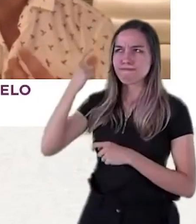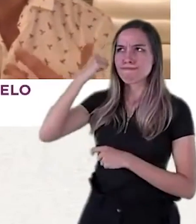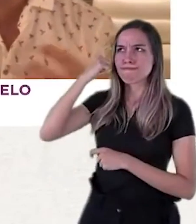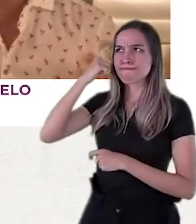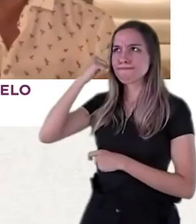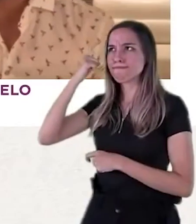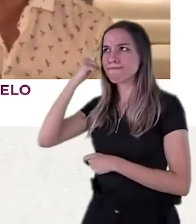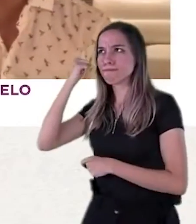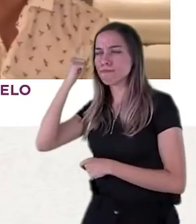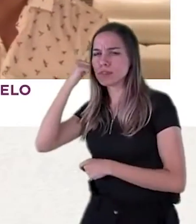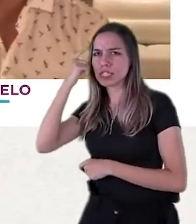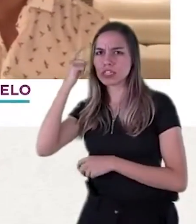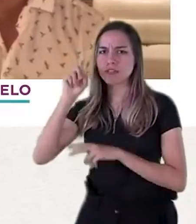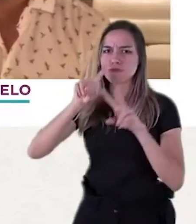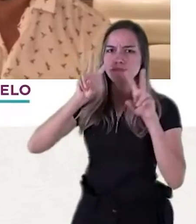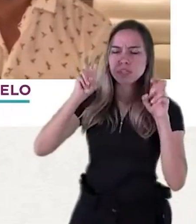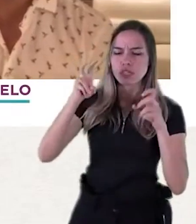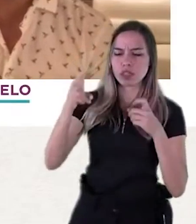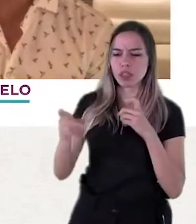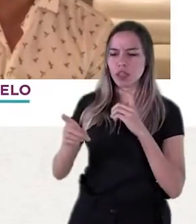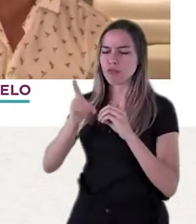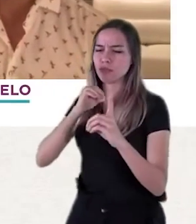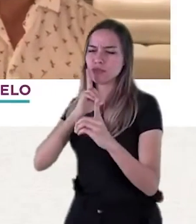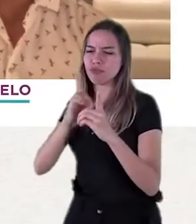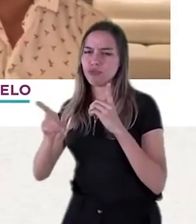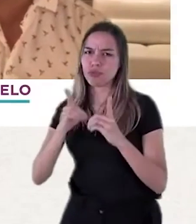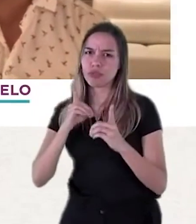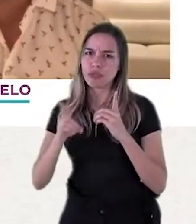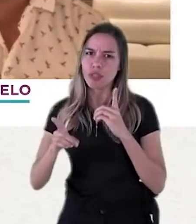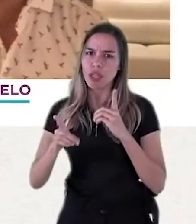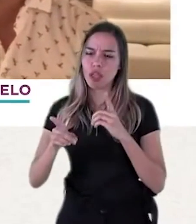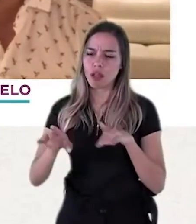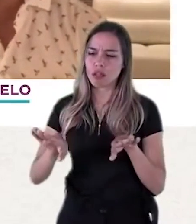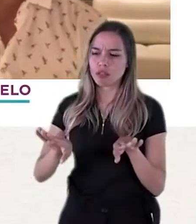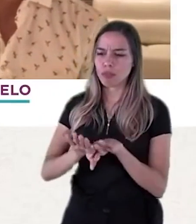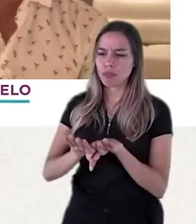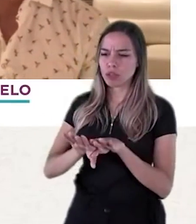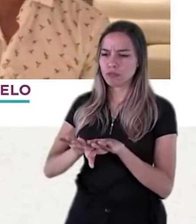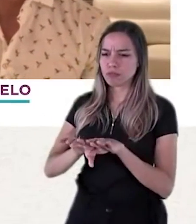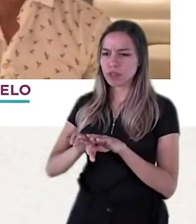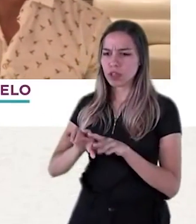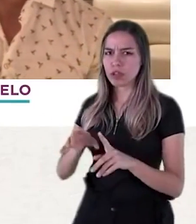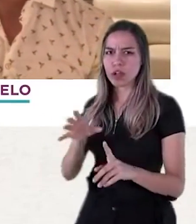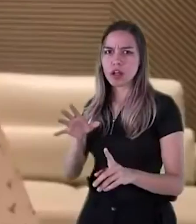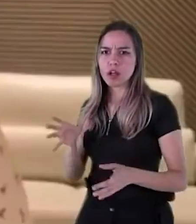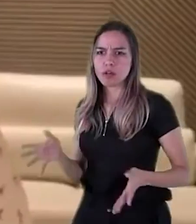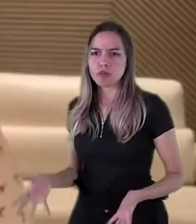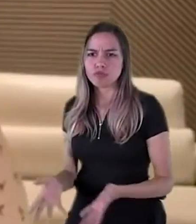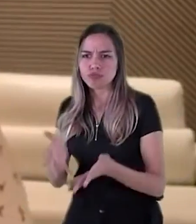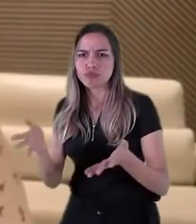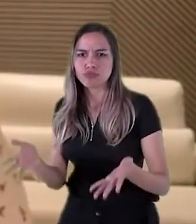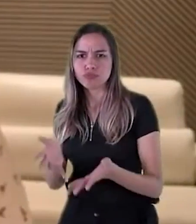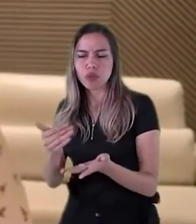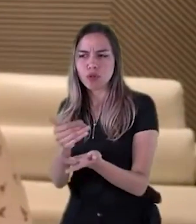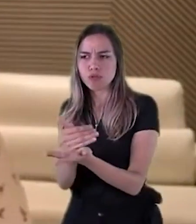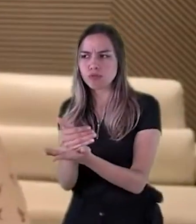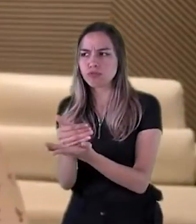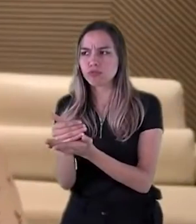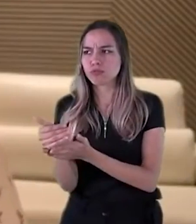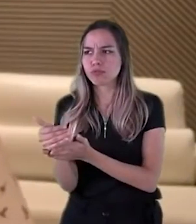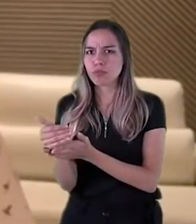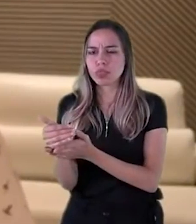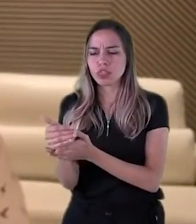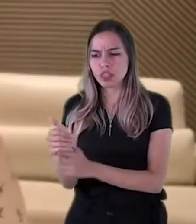nos avessos dos diálogos, ou até mesmo na motivação inicial, que o romance começa justamente com